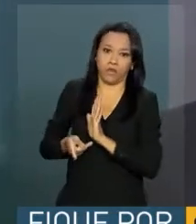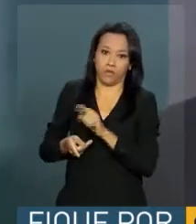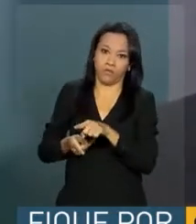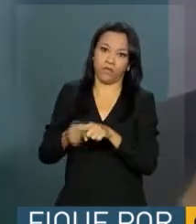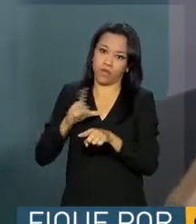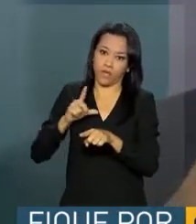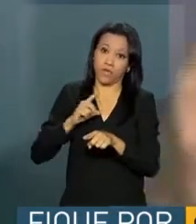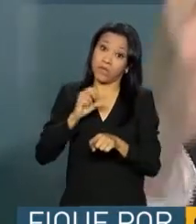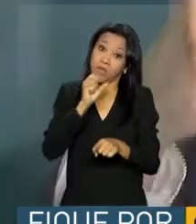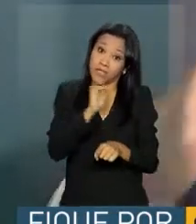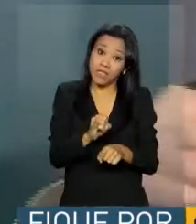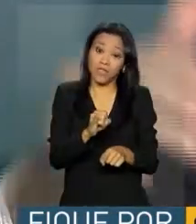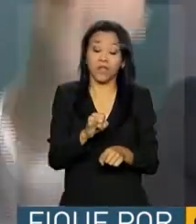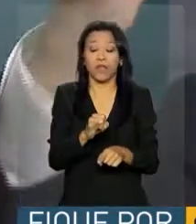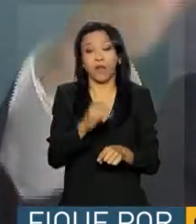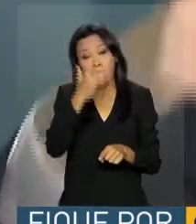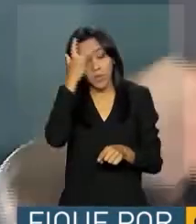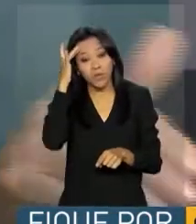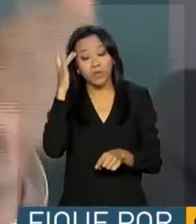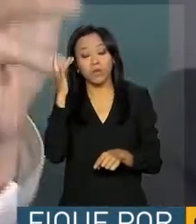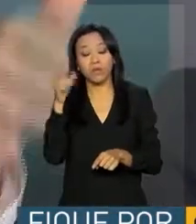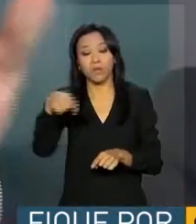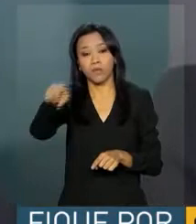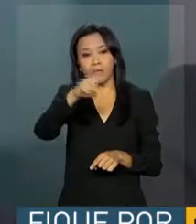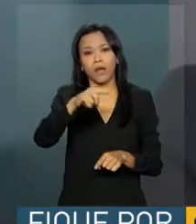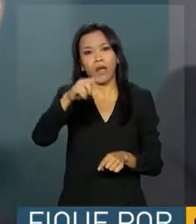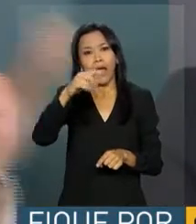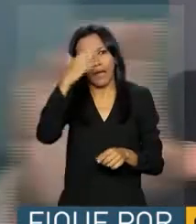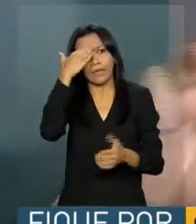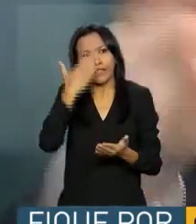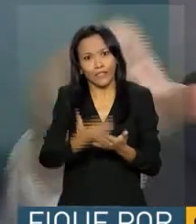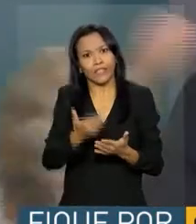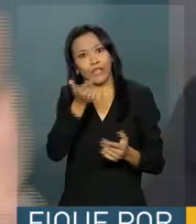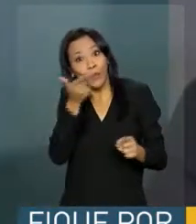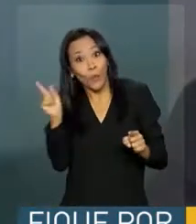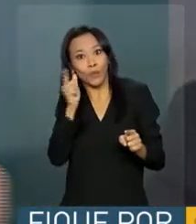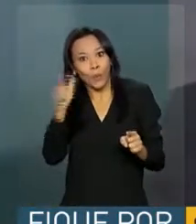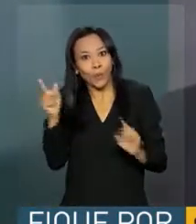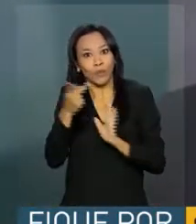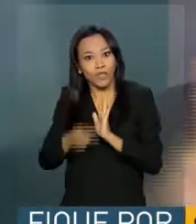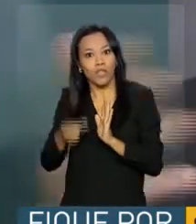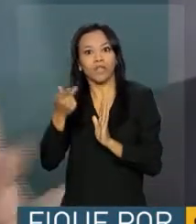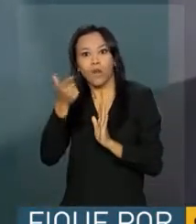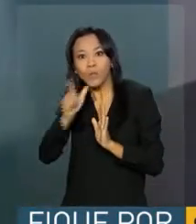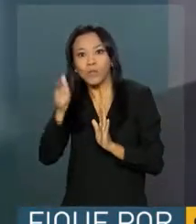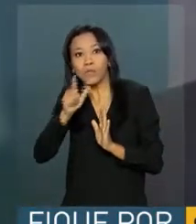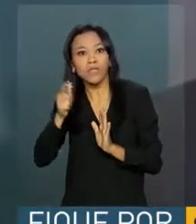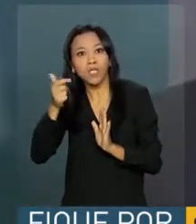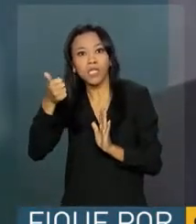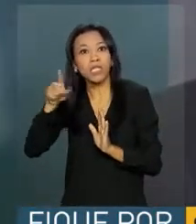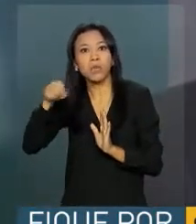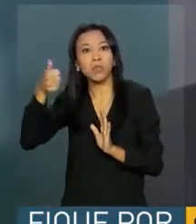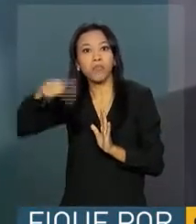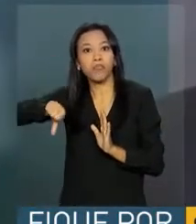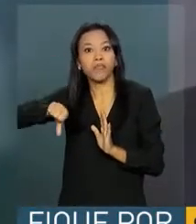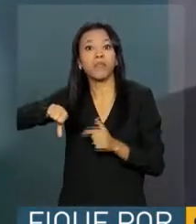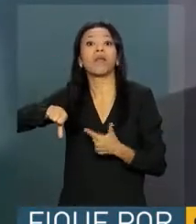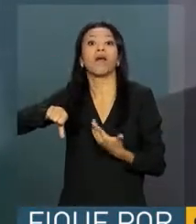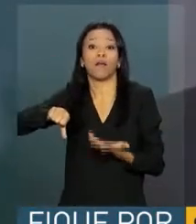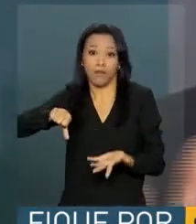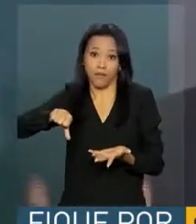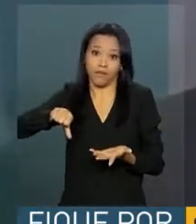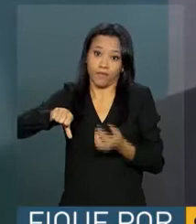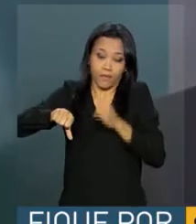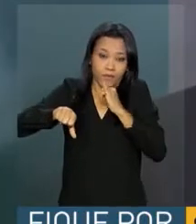se alguém aposta que vai ser aprovado um outro projeto que dá mais benefícios e não for aprovado,